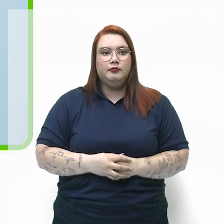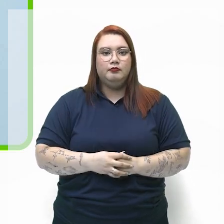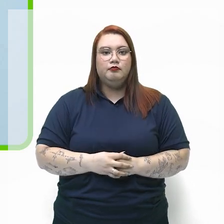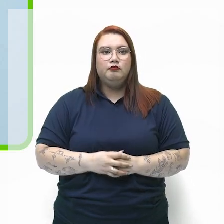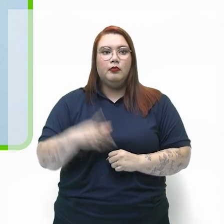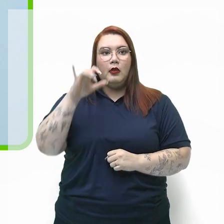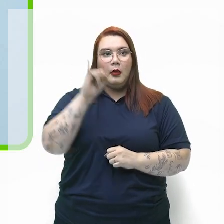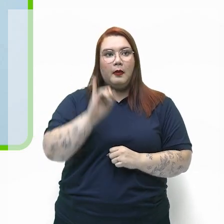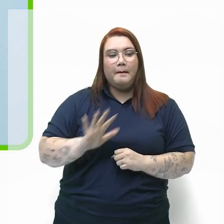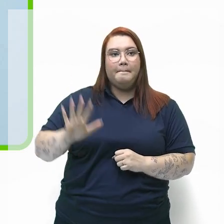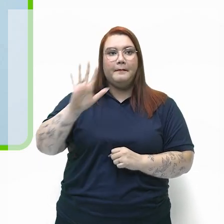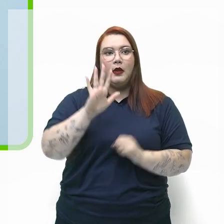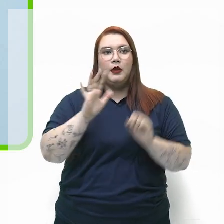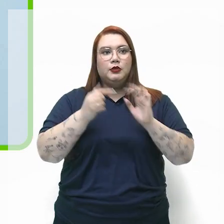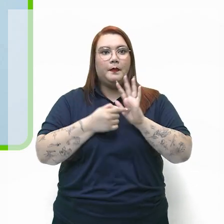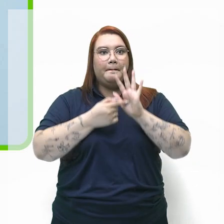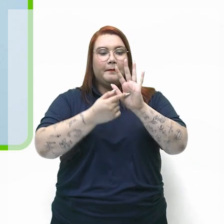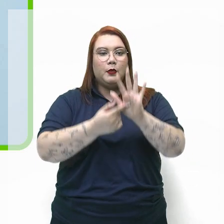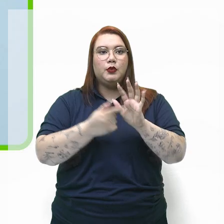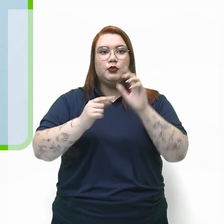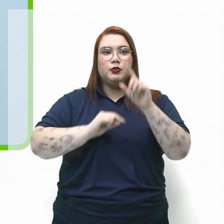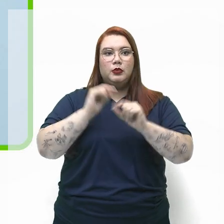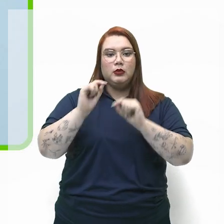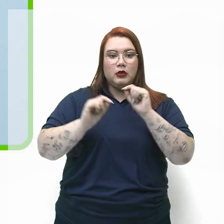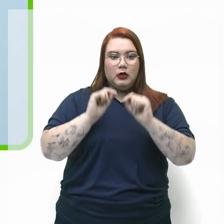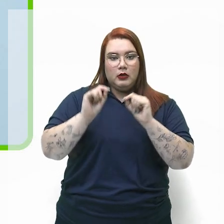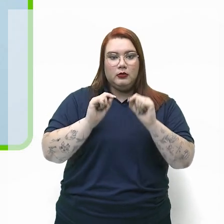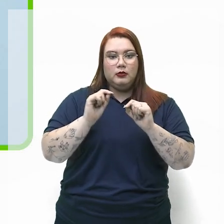né, uma imagem que mostra para a gente